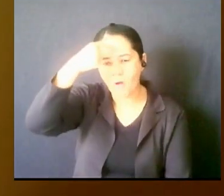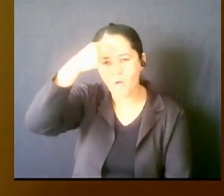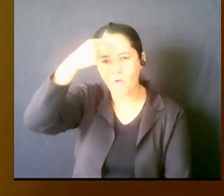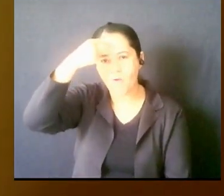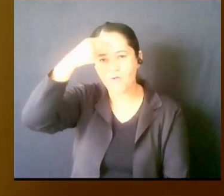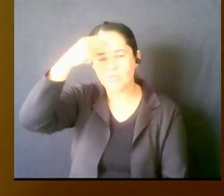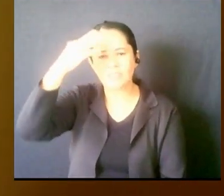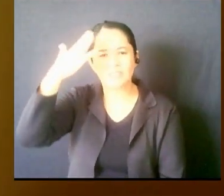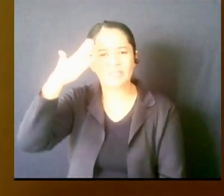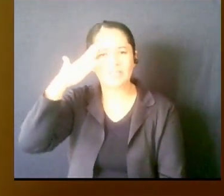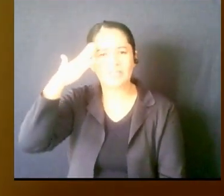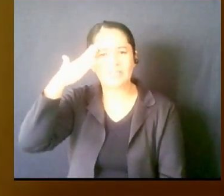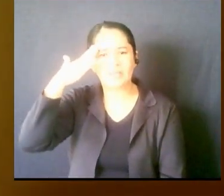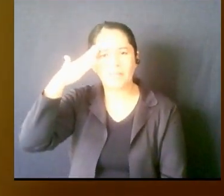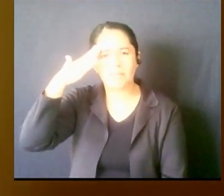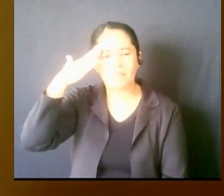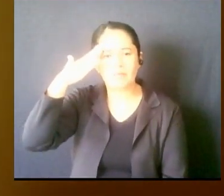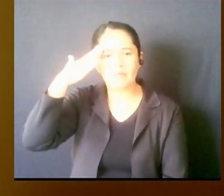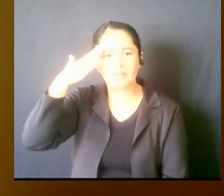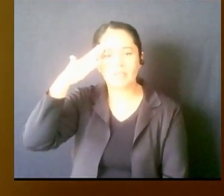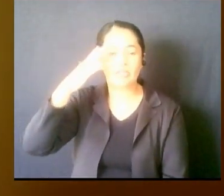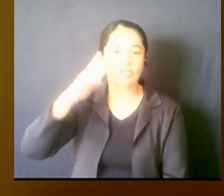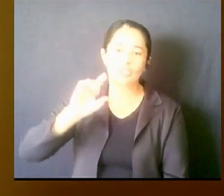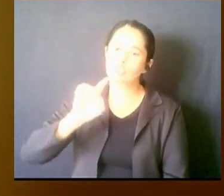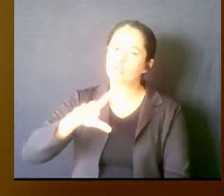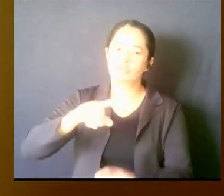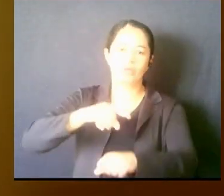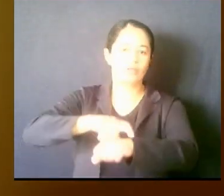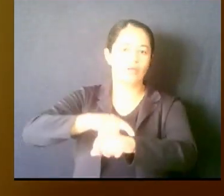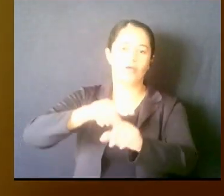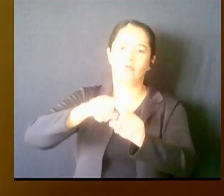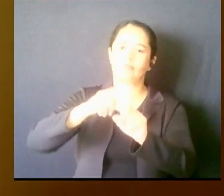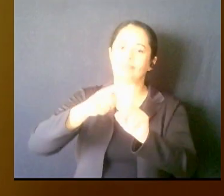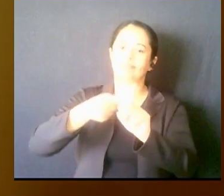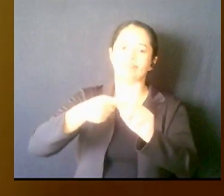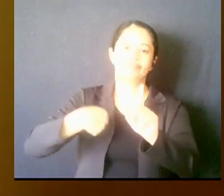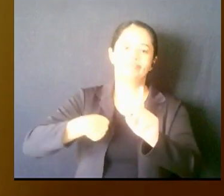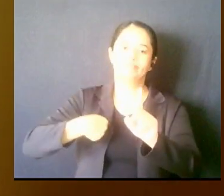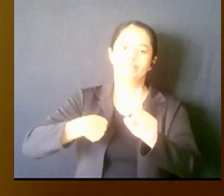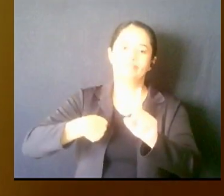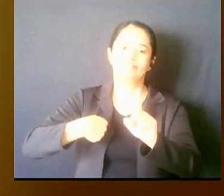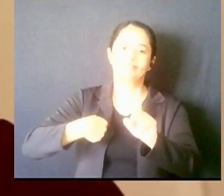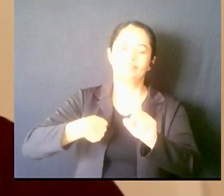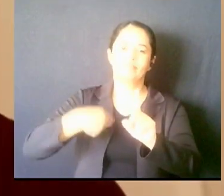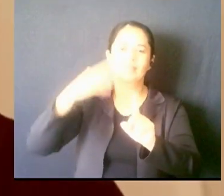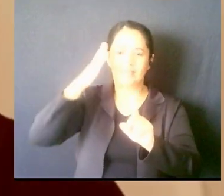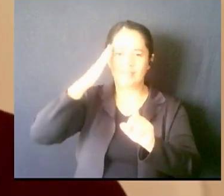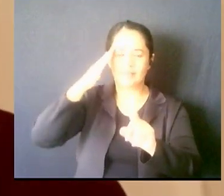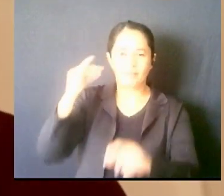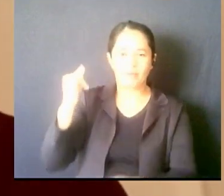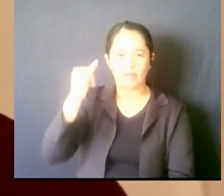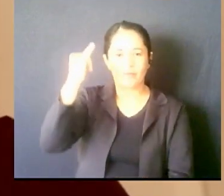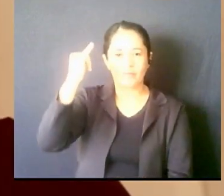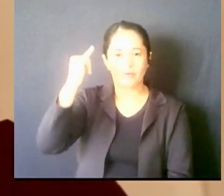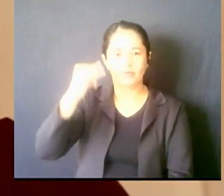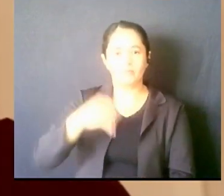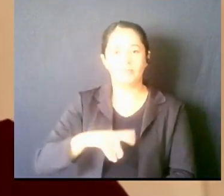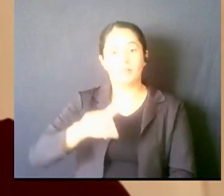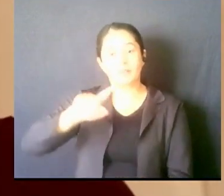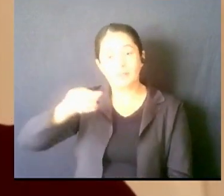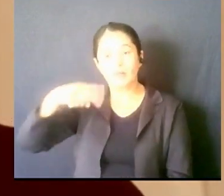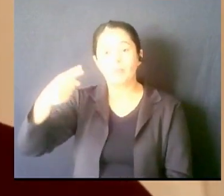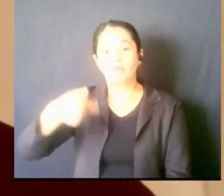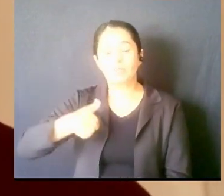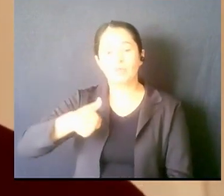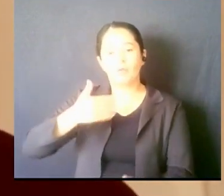coisas quando eu estava grávida. Tipo assim, de saber a importância disso depois que eu passei pelo que eu